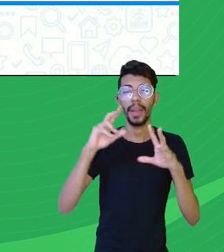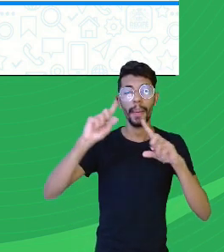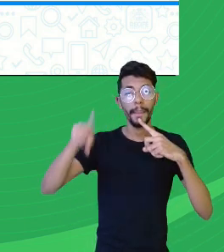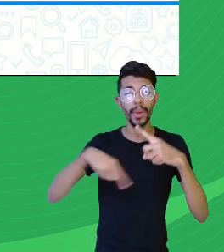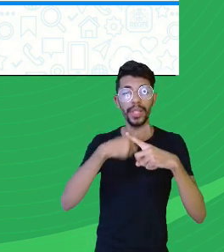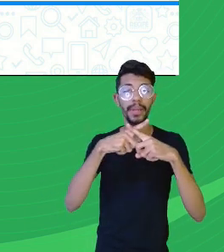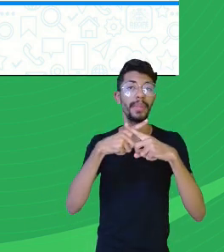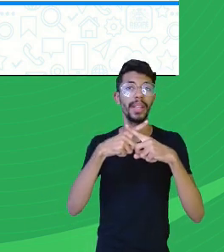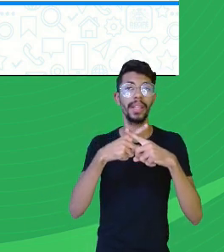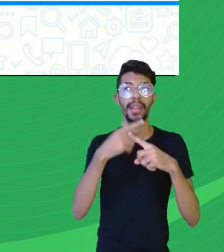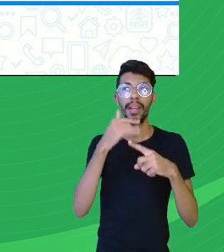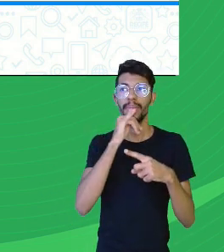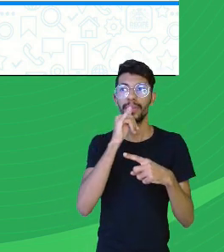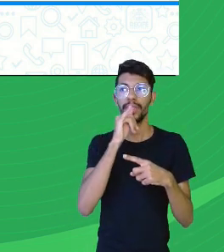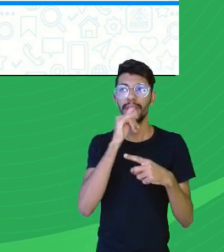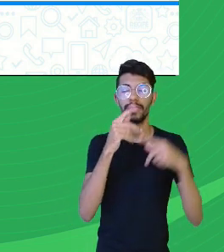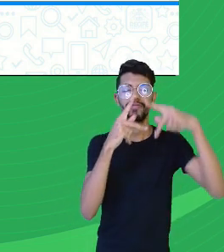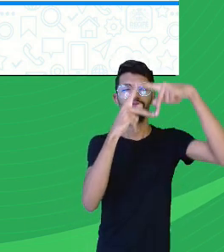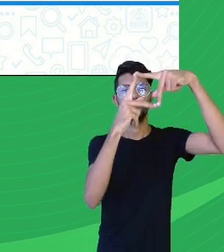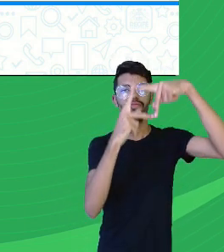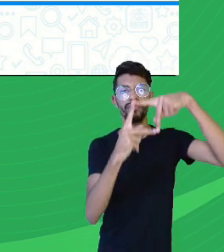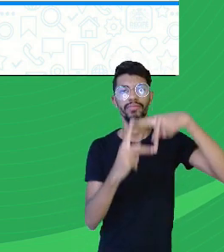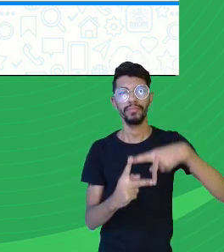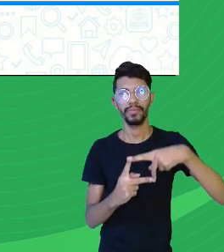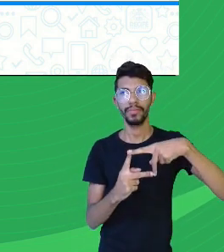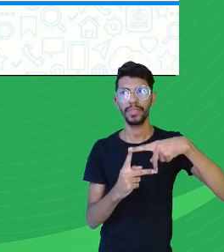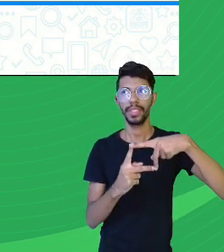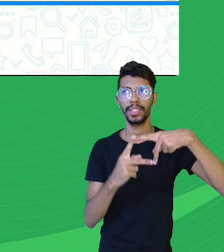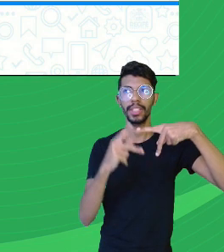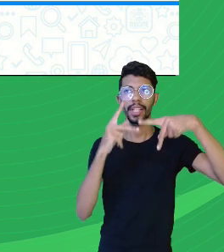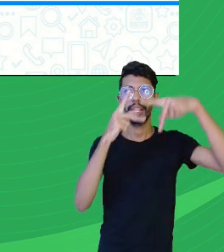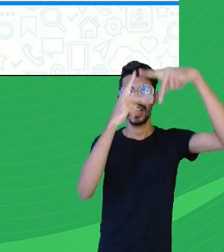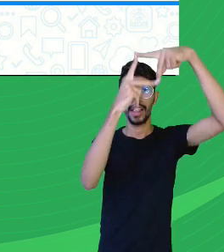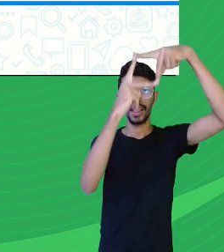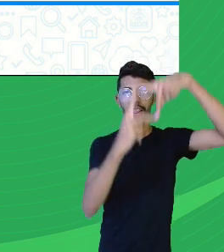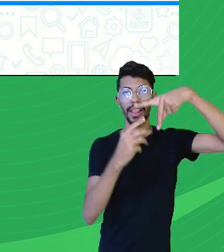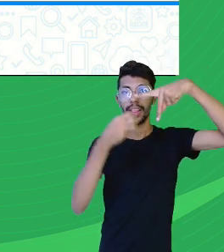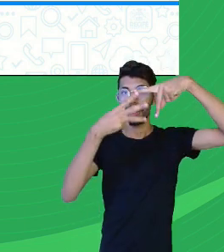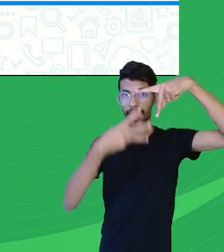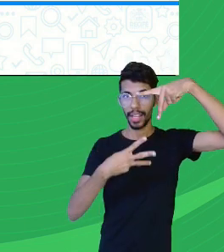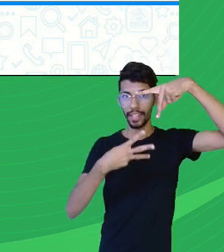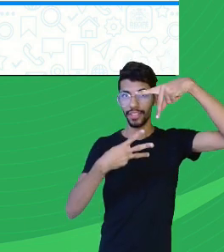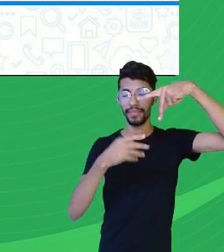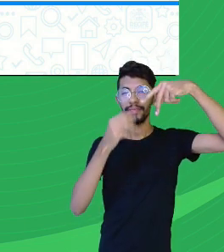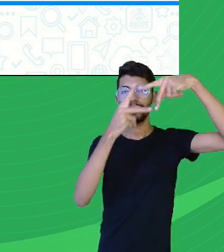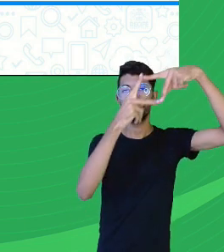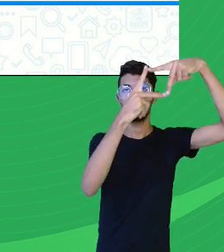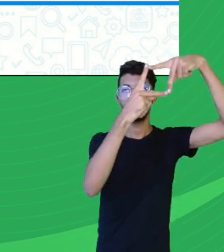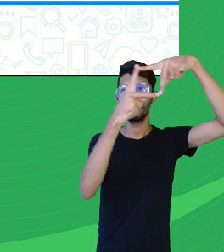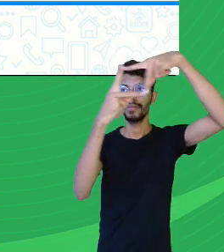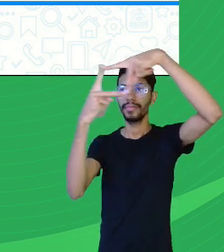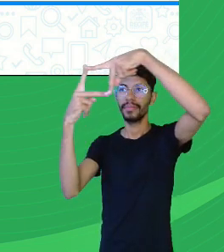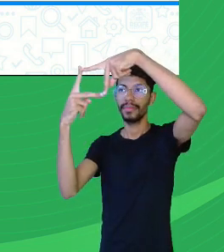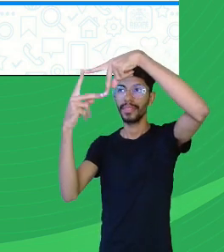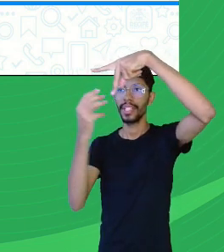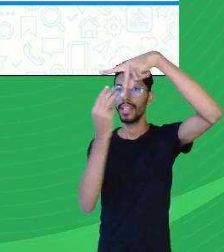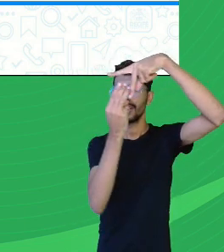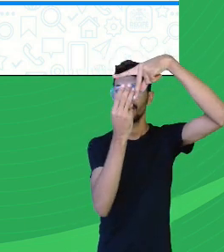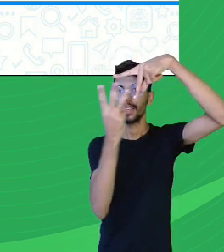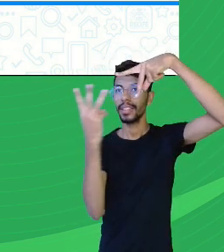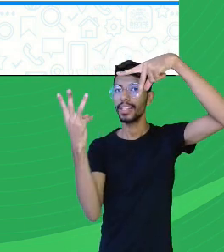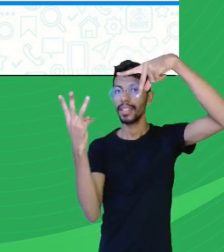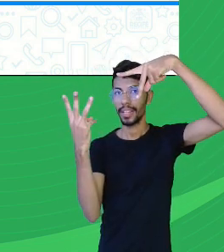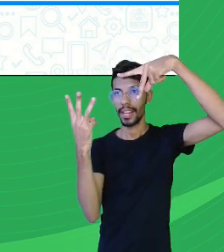quantidade de cerâmicas que ele colocou na linha, que foram 3, e a quantidade de cerâmicas que